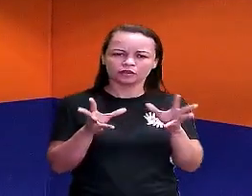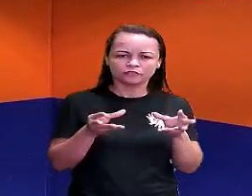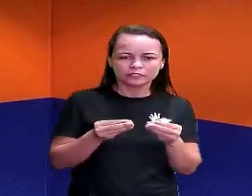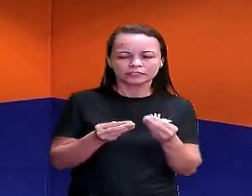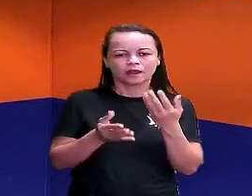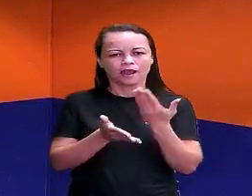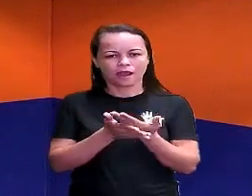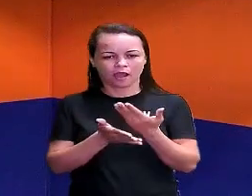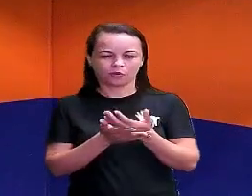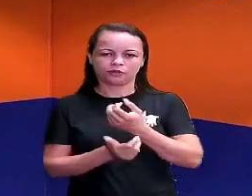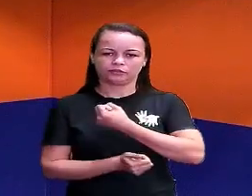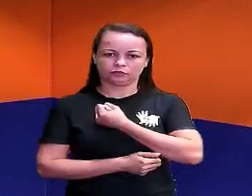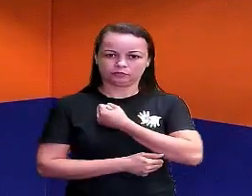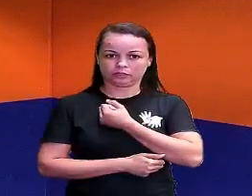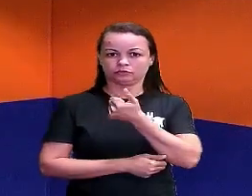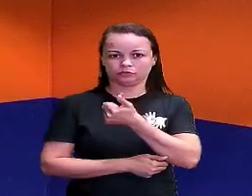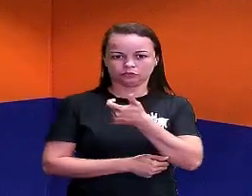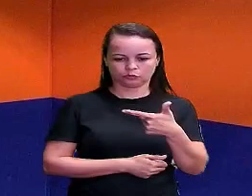número 12.